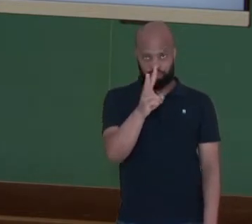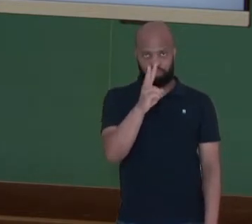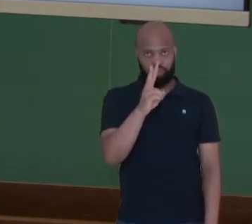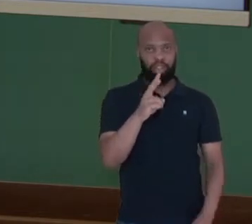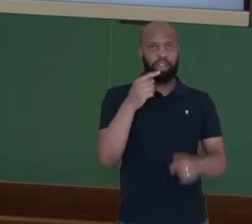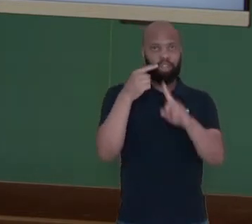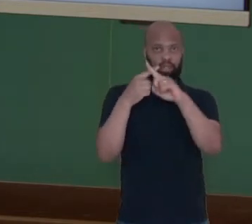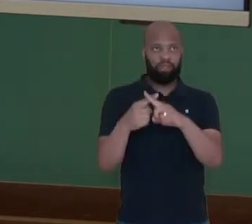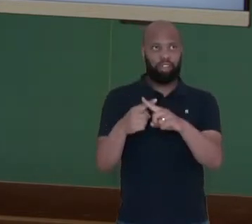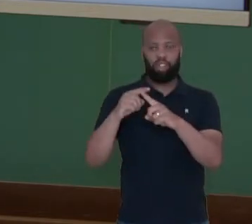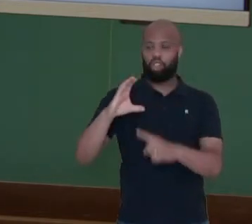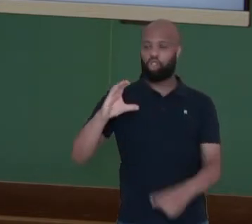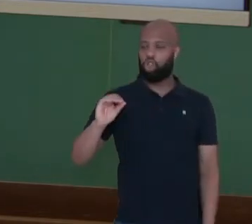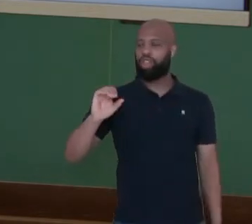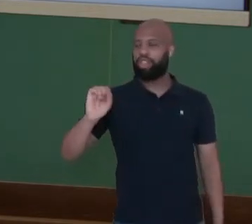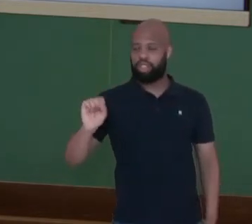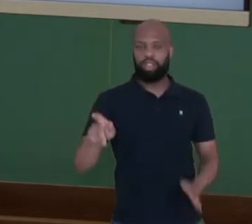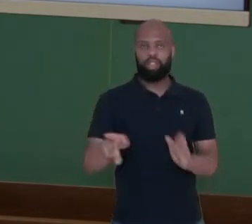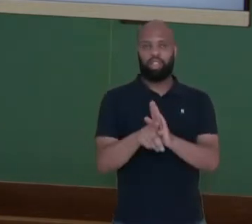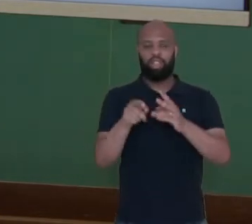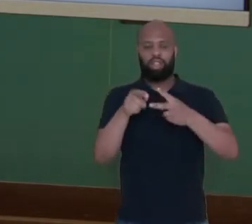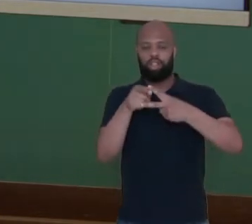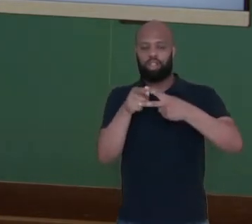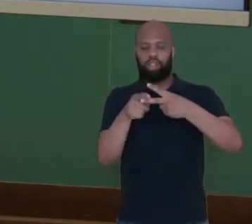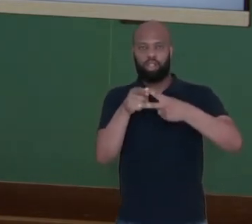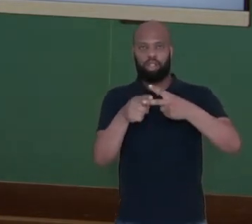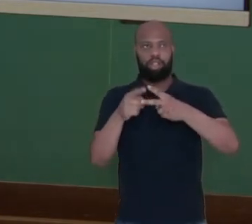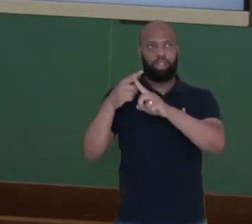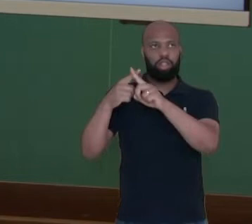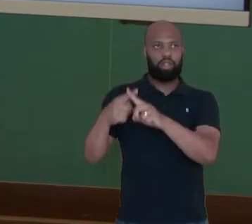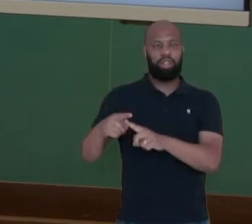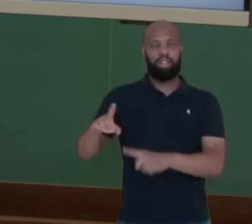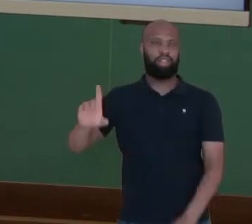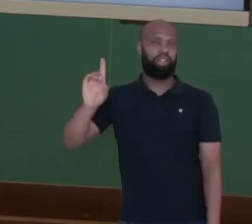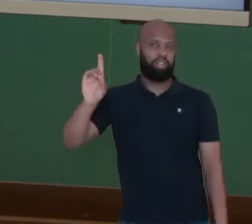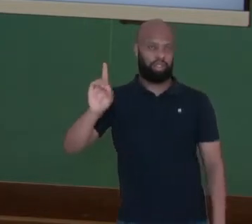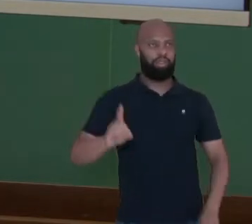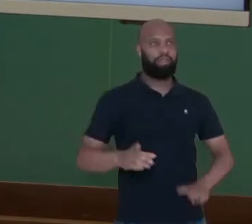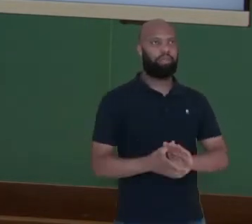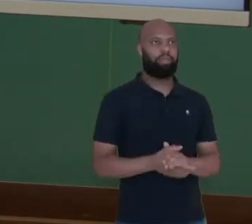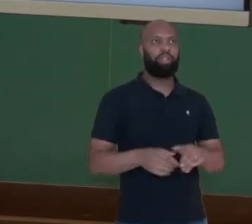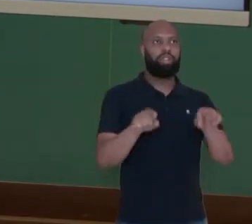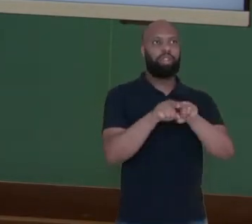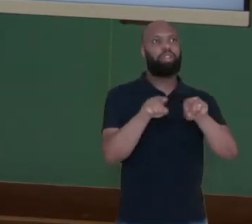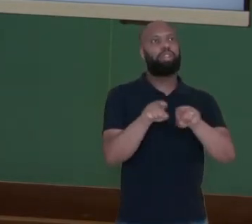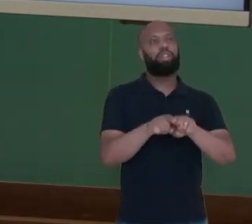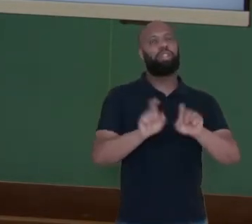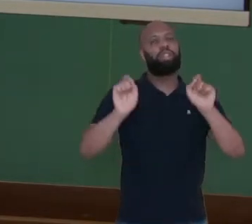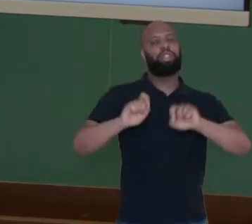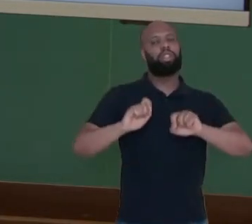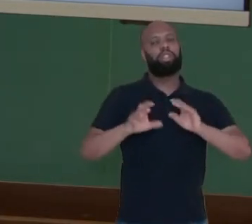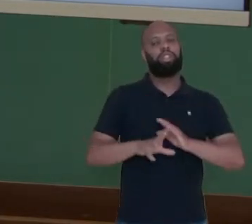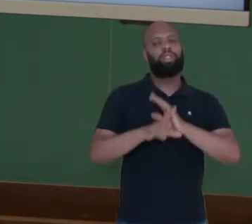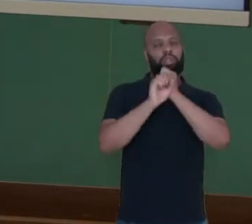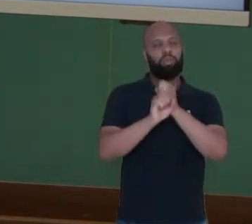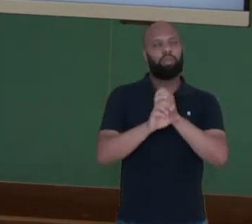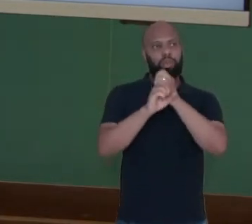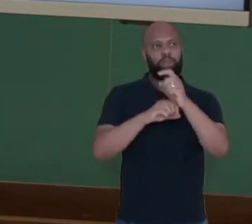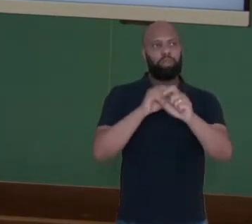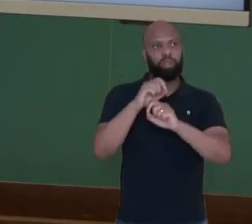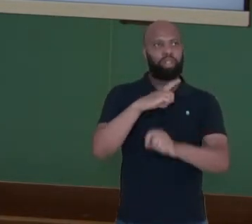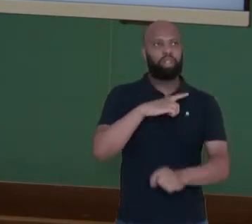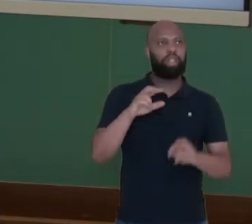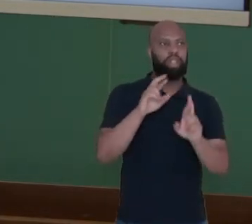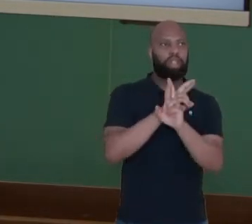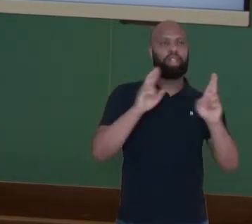ângulo entre a força e o deslocamento, vezes o D de deslocamento. Além disso, nós podemos calcular através da